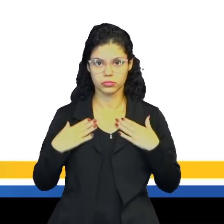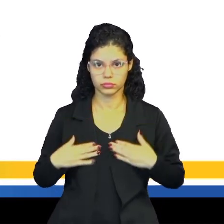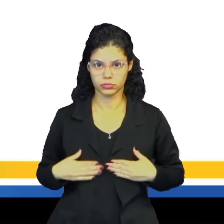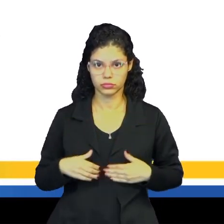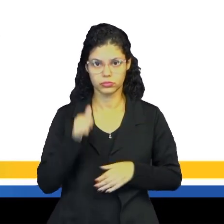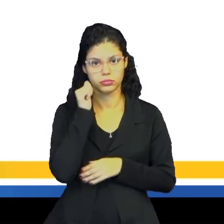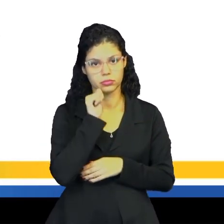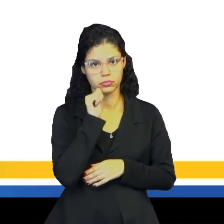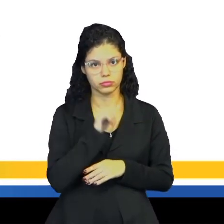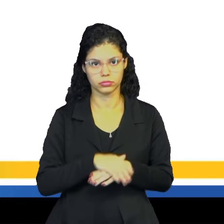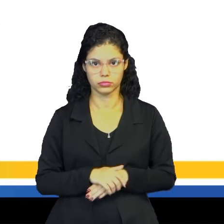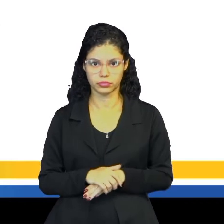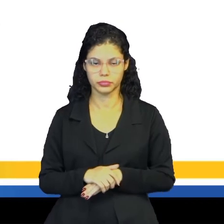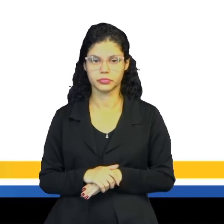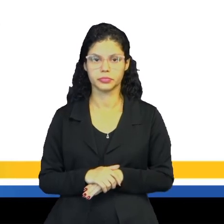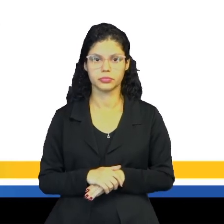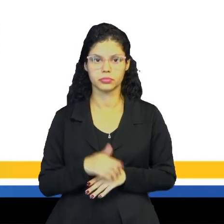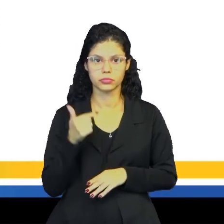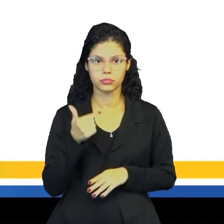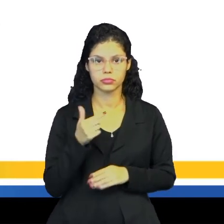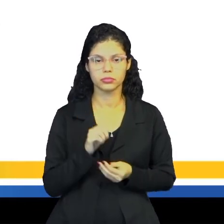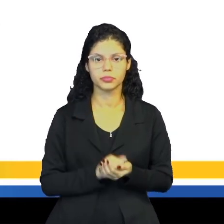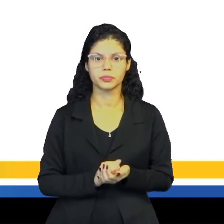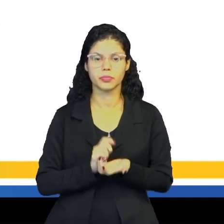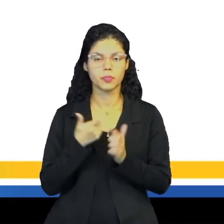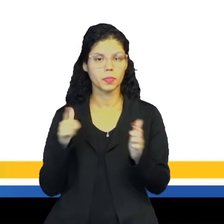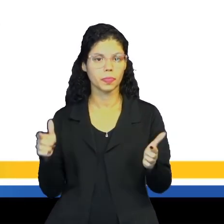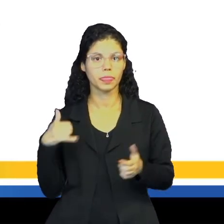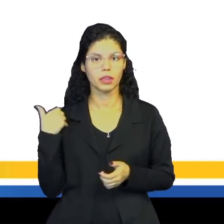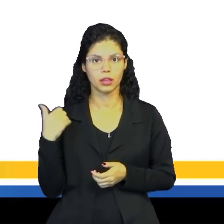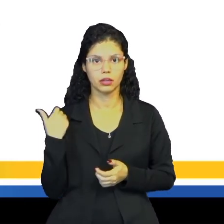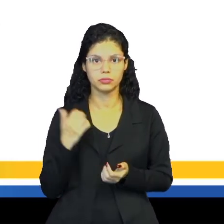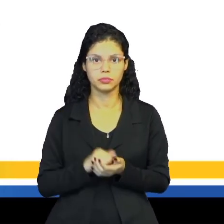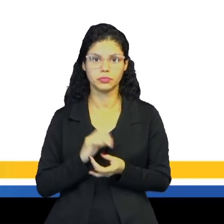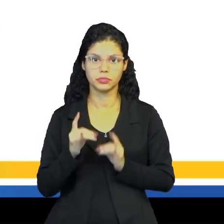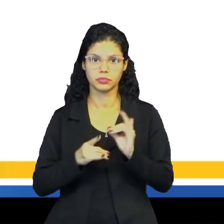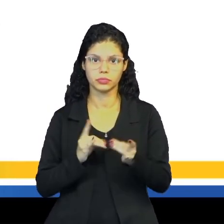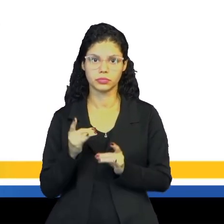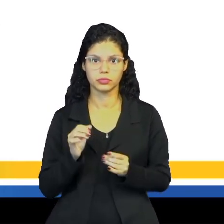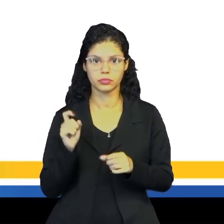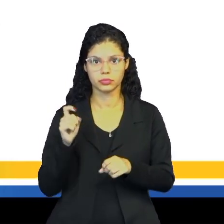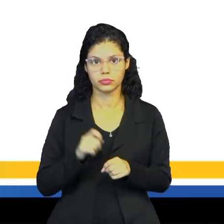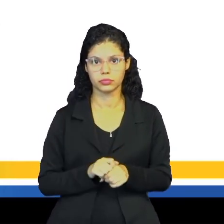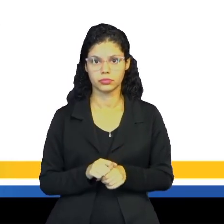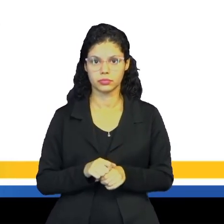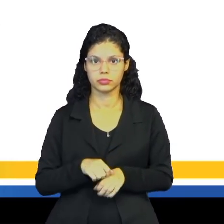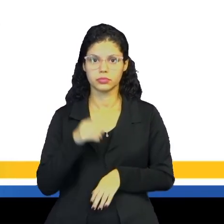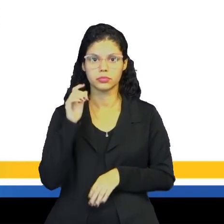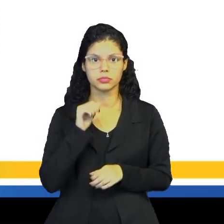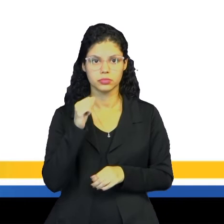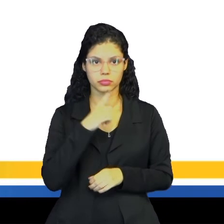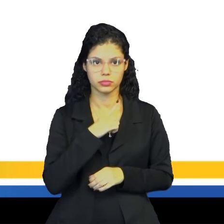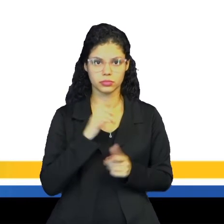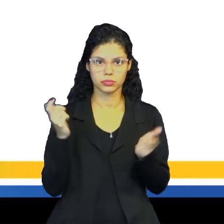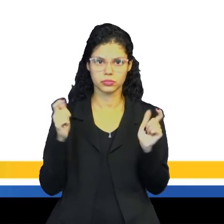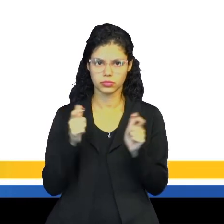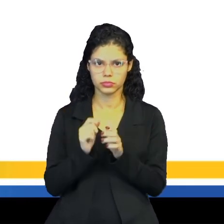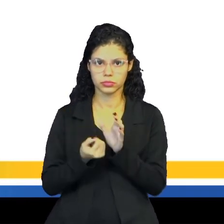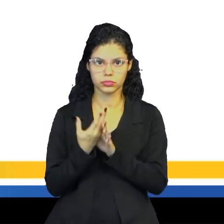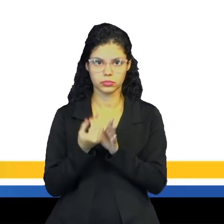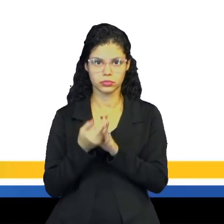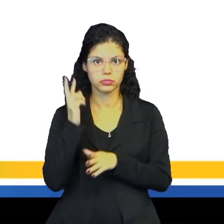feminino. Questão número 2. Com o aumento da idade, os hormônios sexuais femininos tendem a diminuir sua